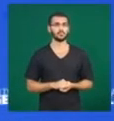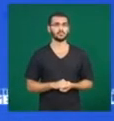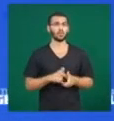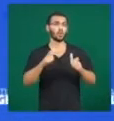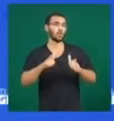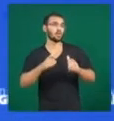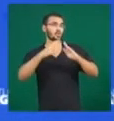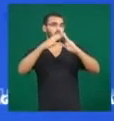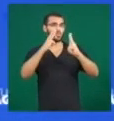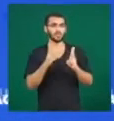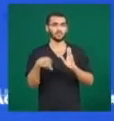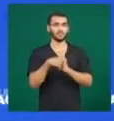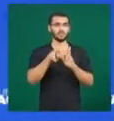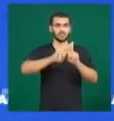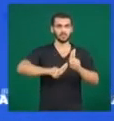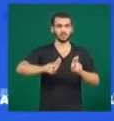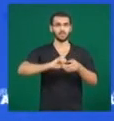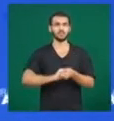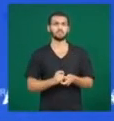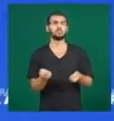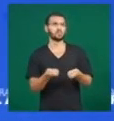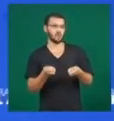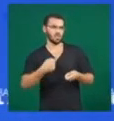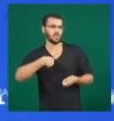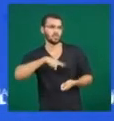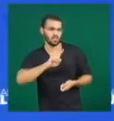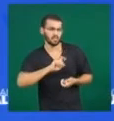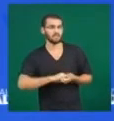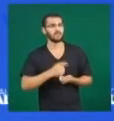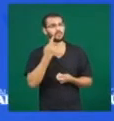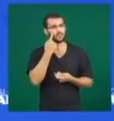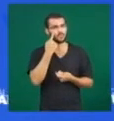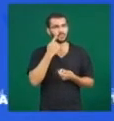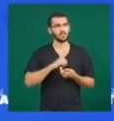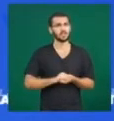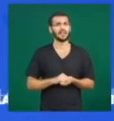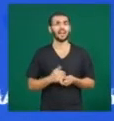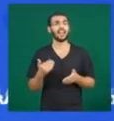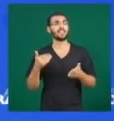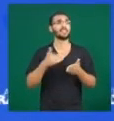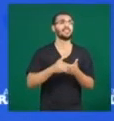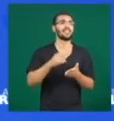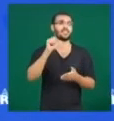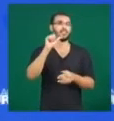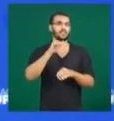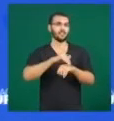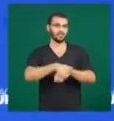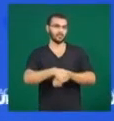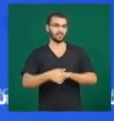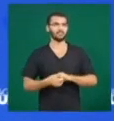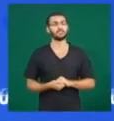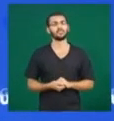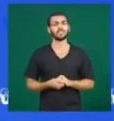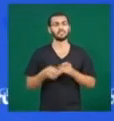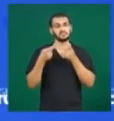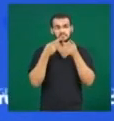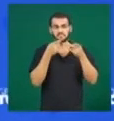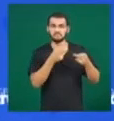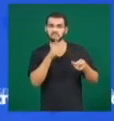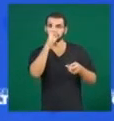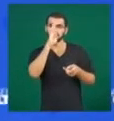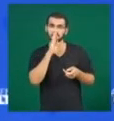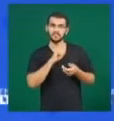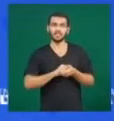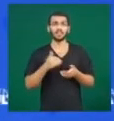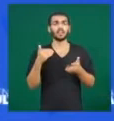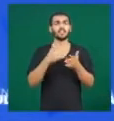da UFO, o MUNA. Ainda dá tempo de acompanhar o lançamento oficial, que segue até às 9 da noite. A visitação é de graça e vai até o